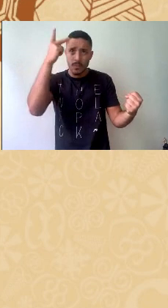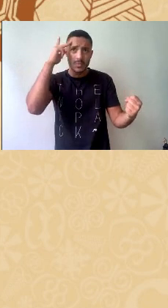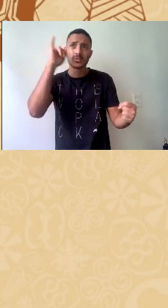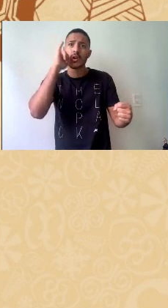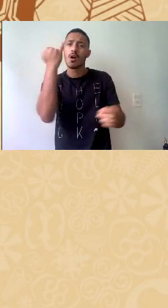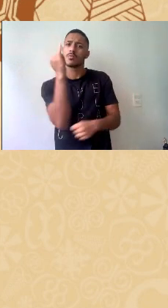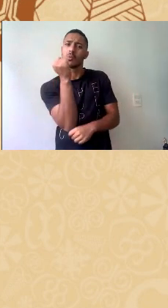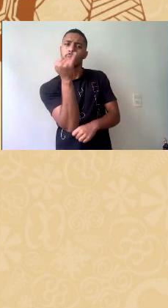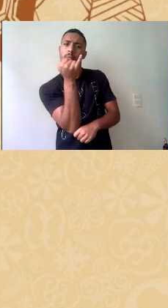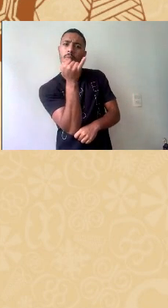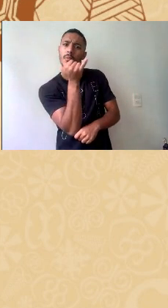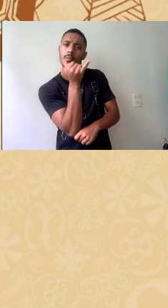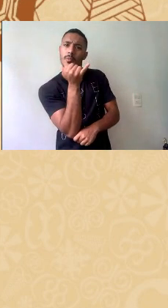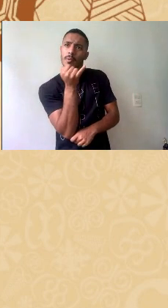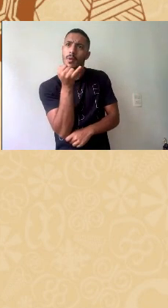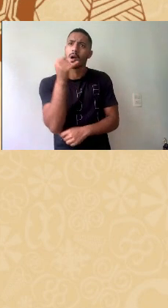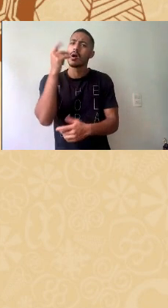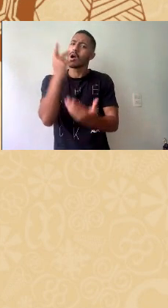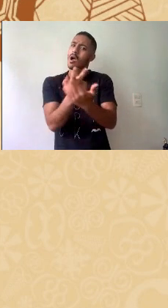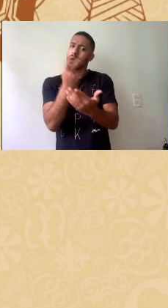Todo dia.